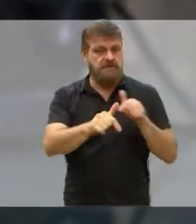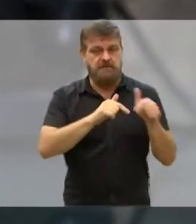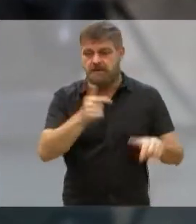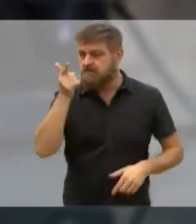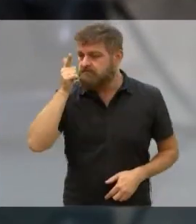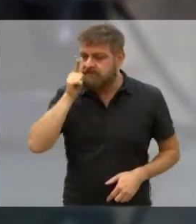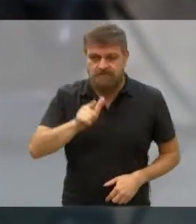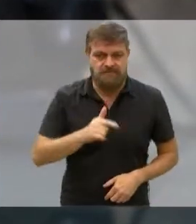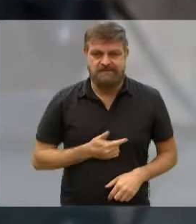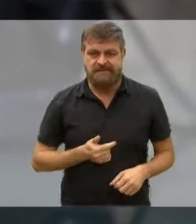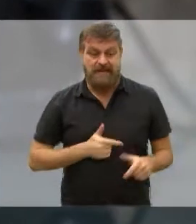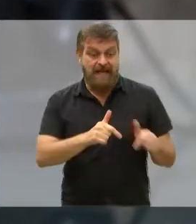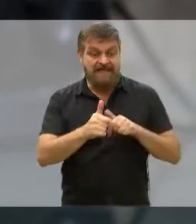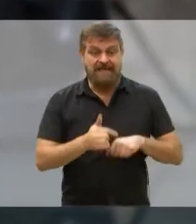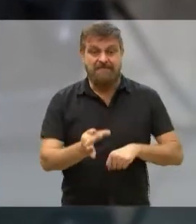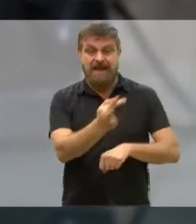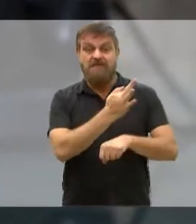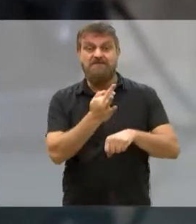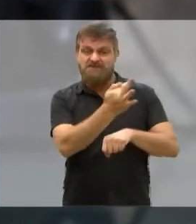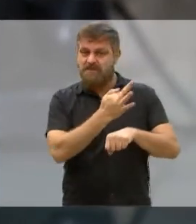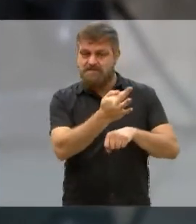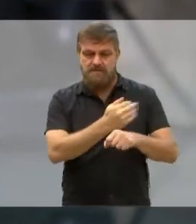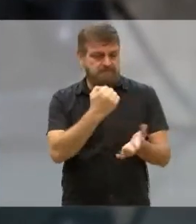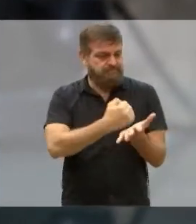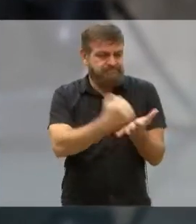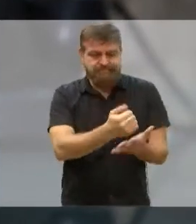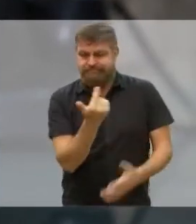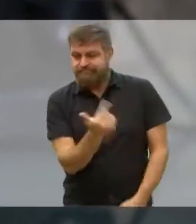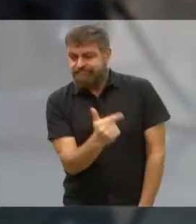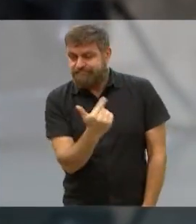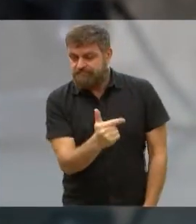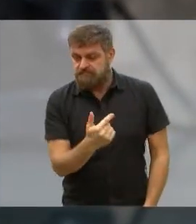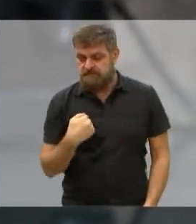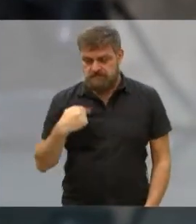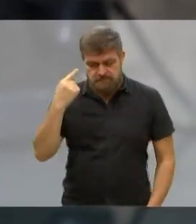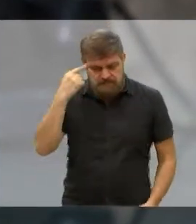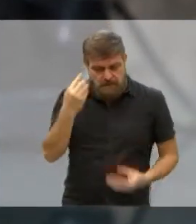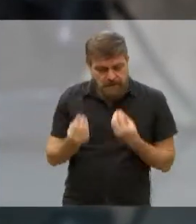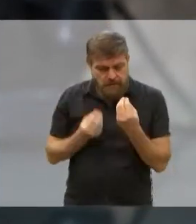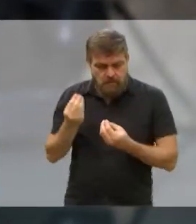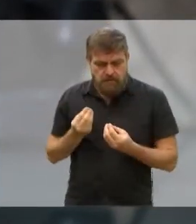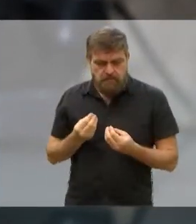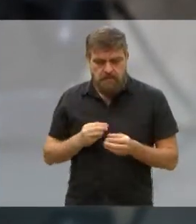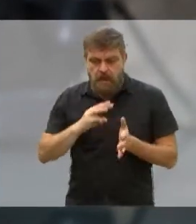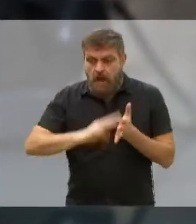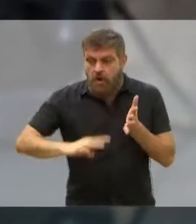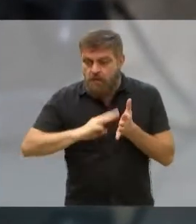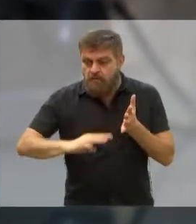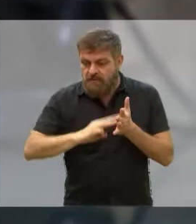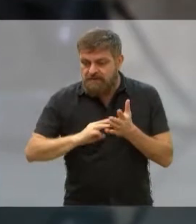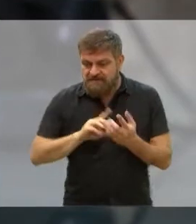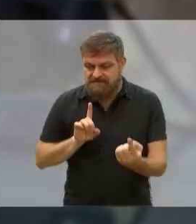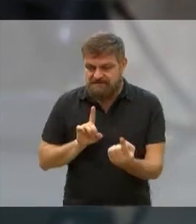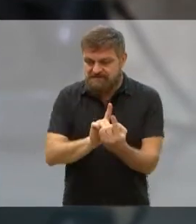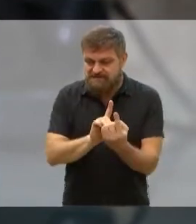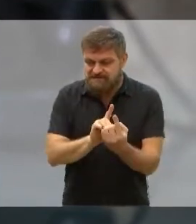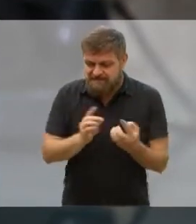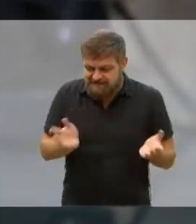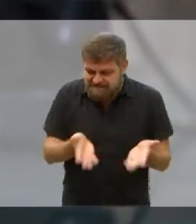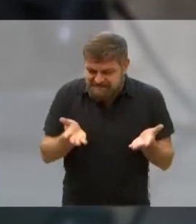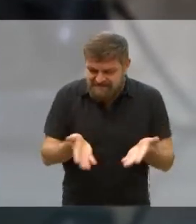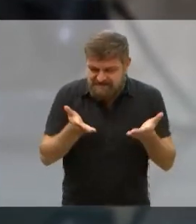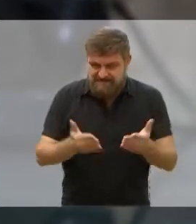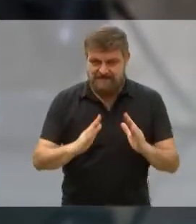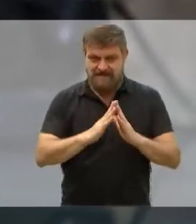vai para o mercado de trabalho formal, fazem o quê? Né? Daí essa ideia de criar um modelo de atendimento, que